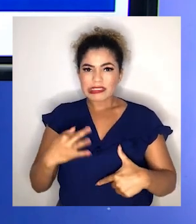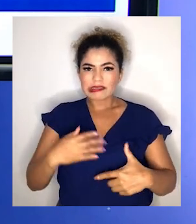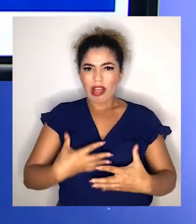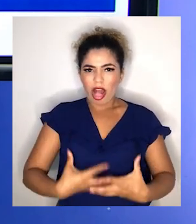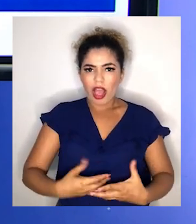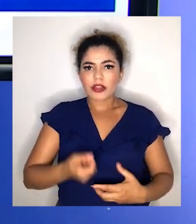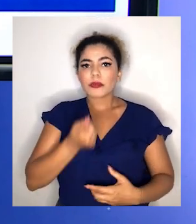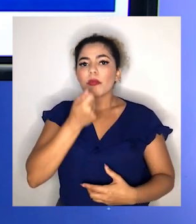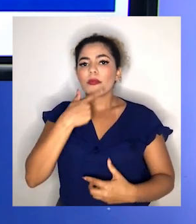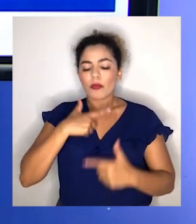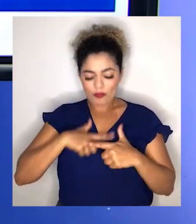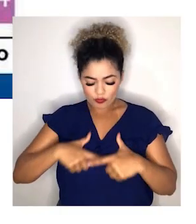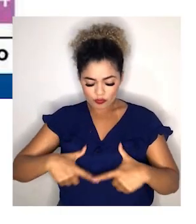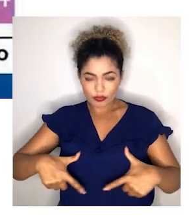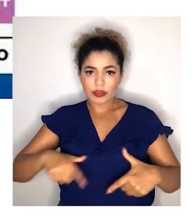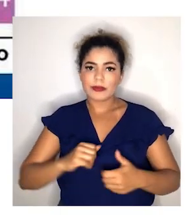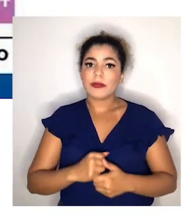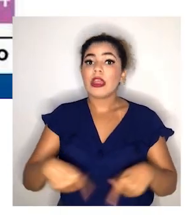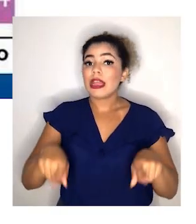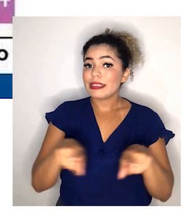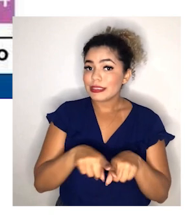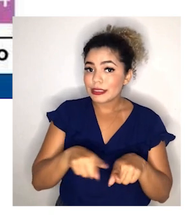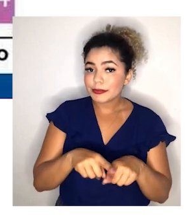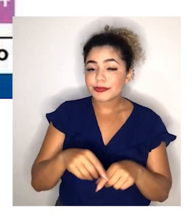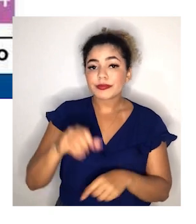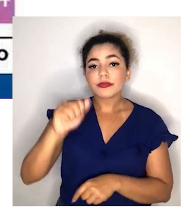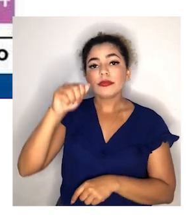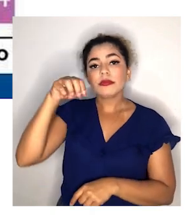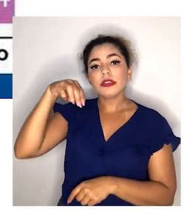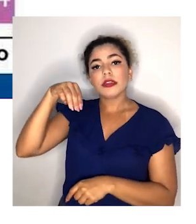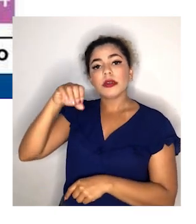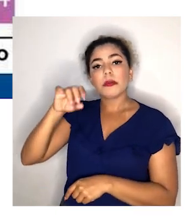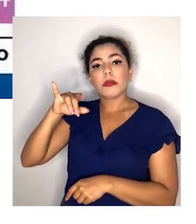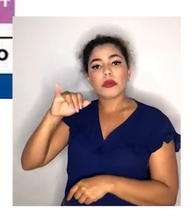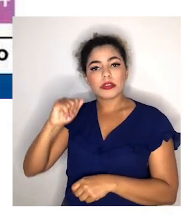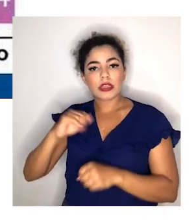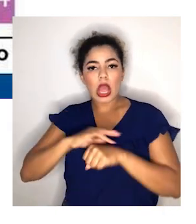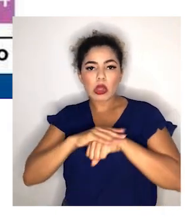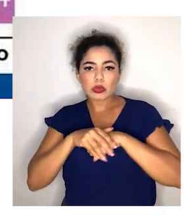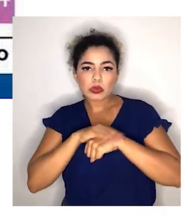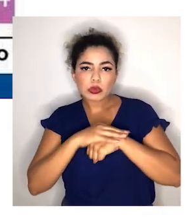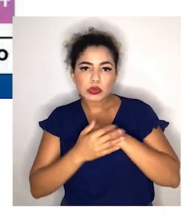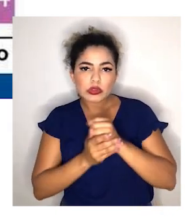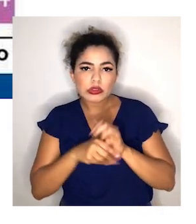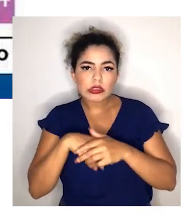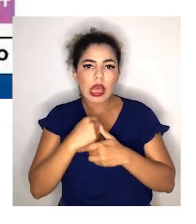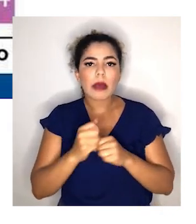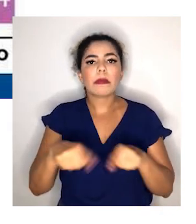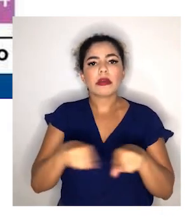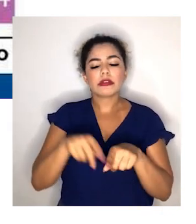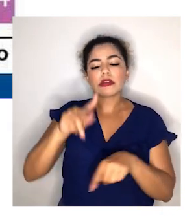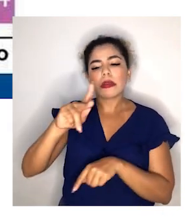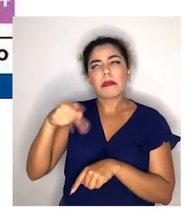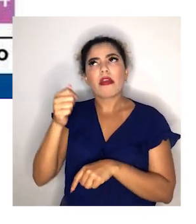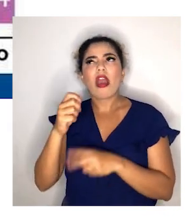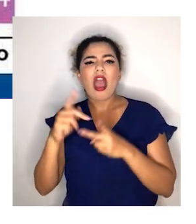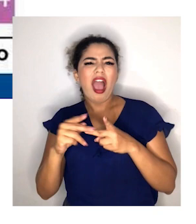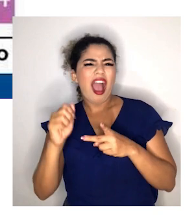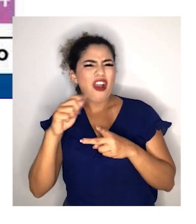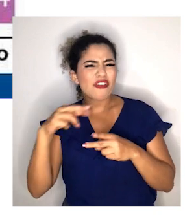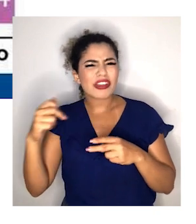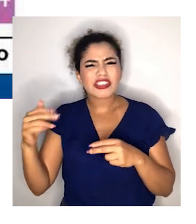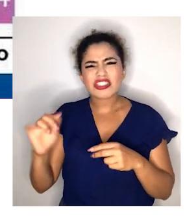neutralizar a acidez do seu estômago. Nós temos também a solução de amônia, o sabão, que tem pH 12, alvejante,